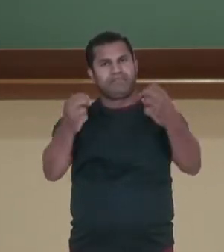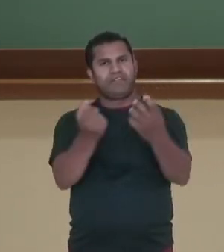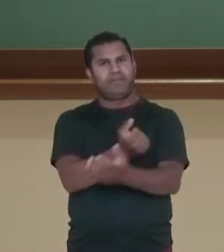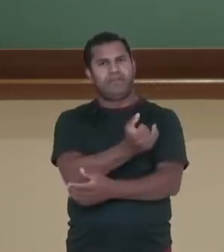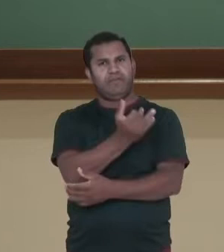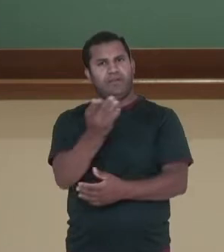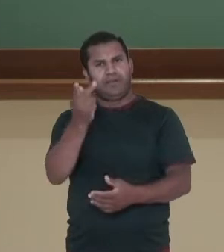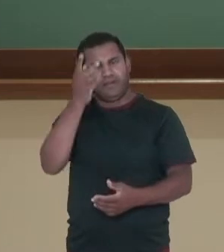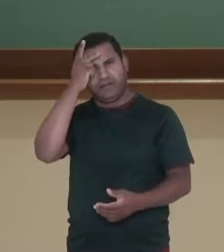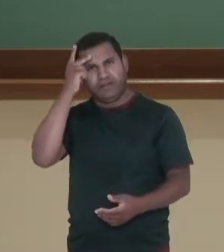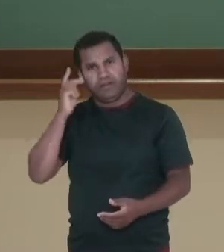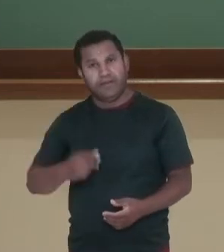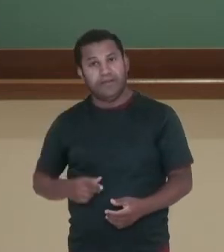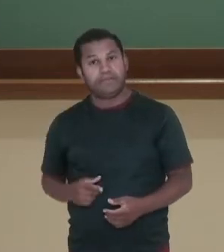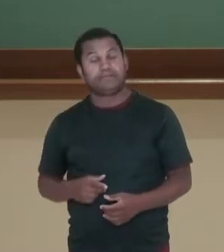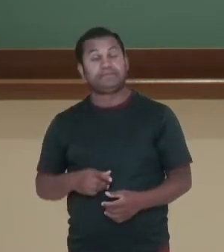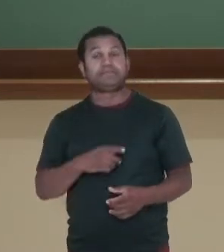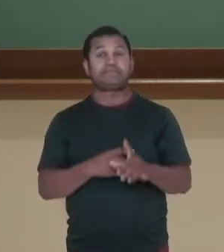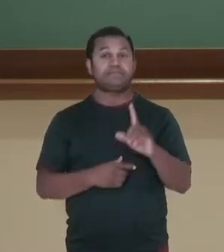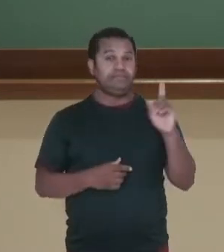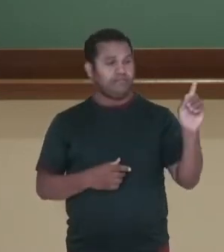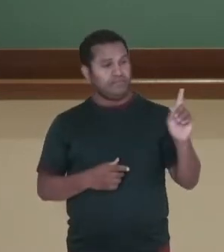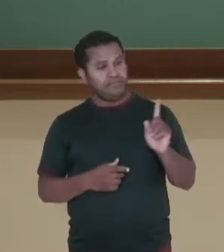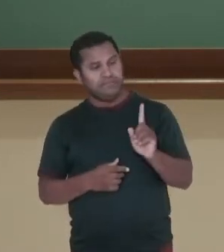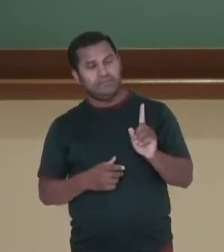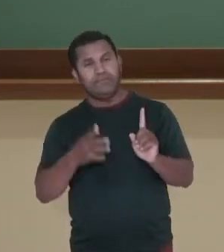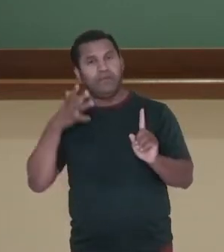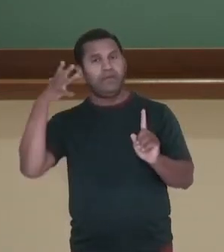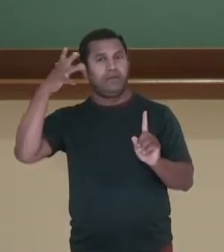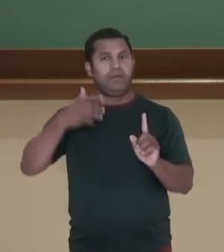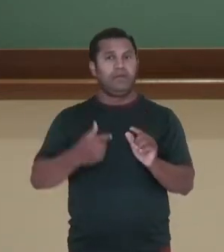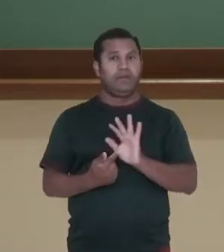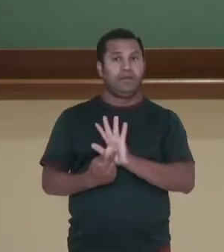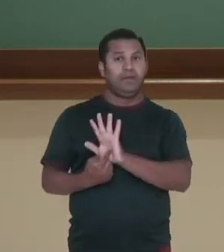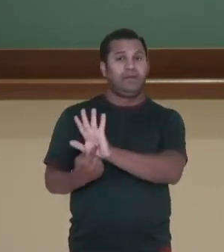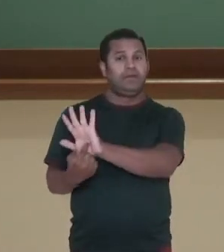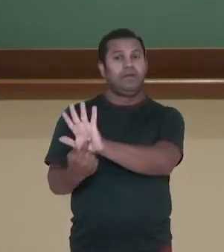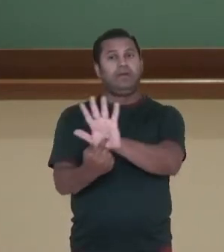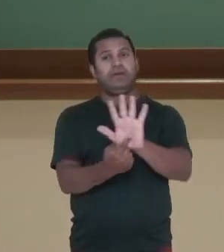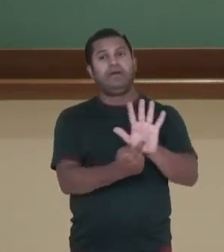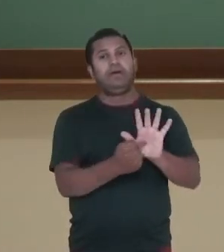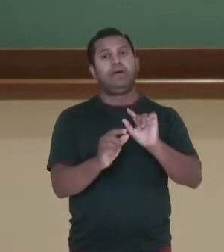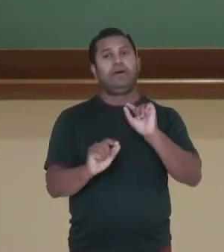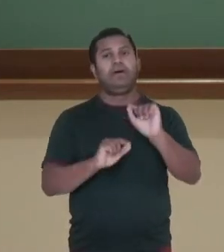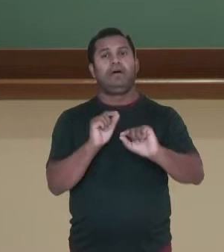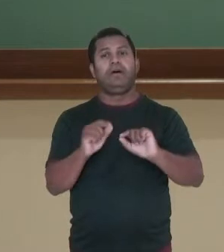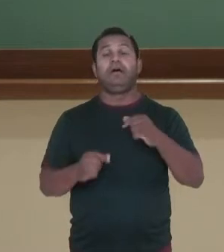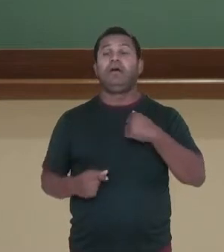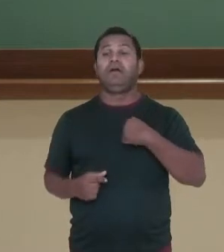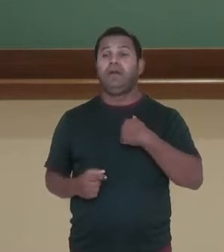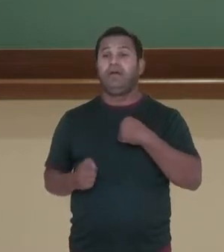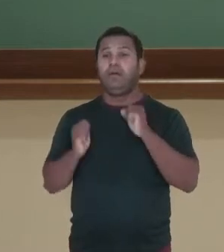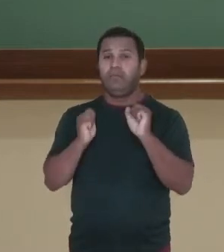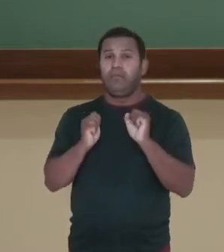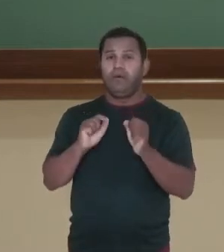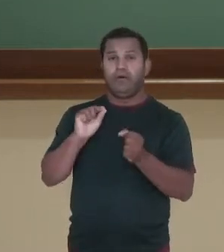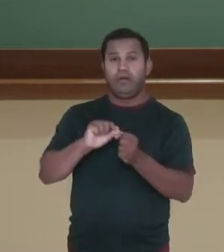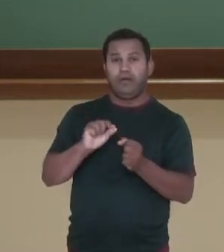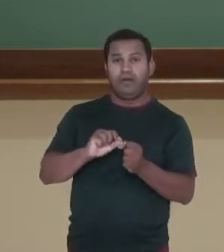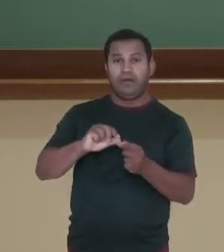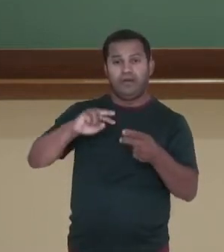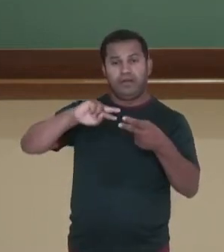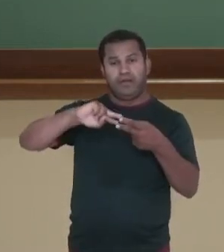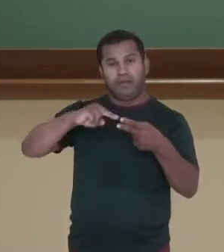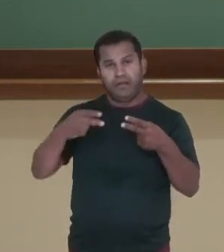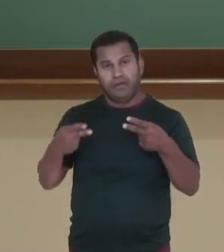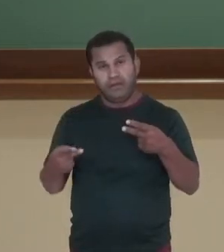será que eu posso fazer essa manipulação genética? Aí, quem vai responder essa pergunta é esse conselho de bioética.